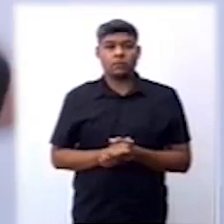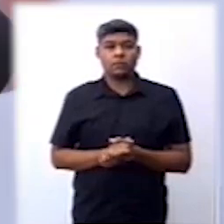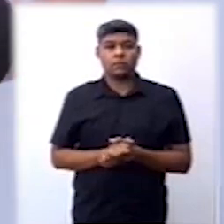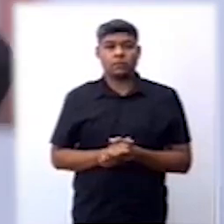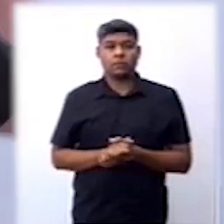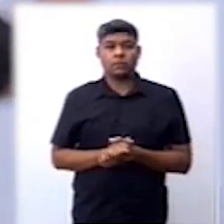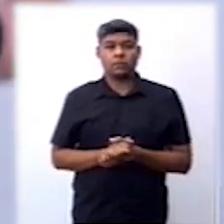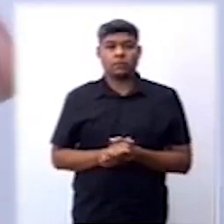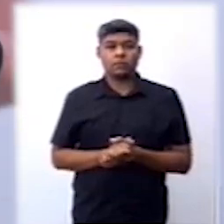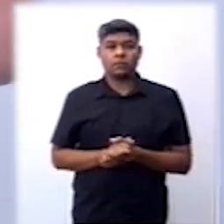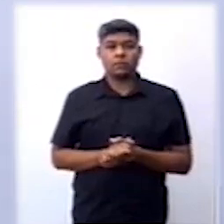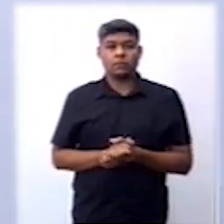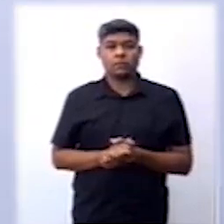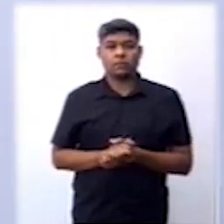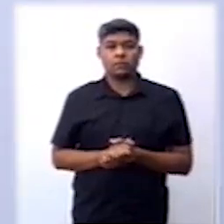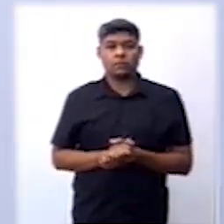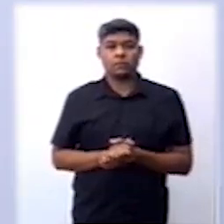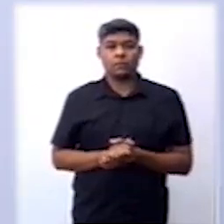do mundo.